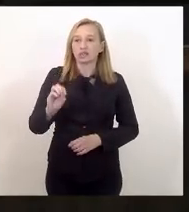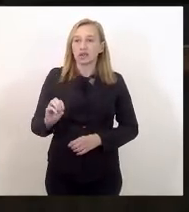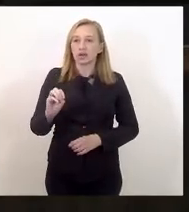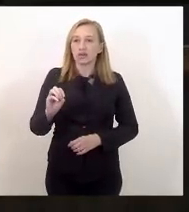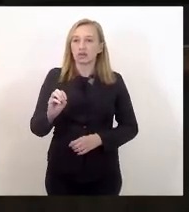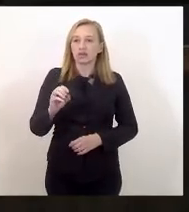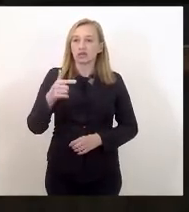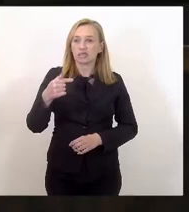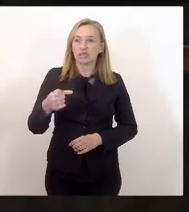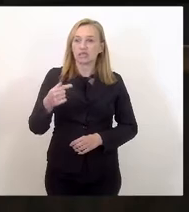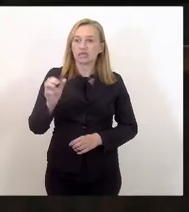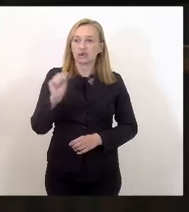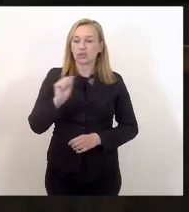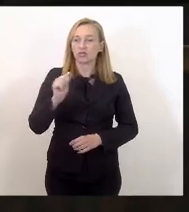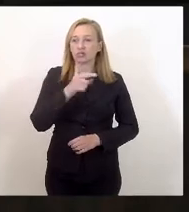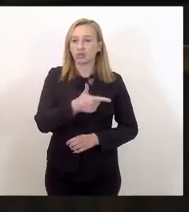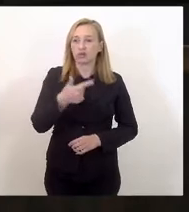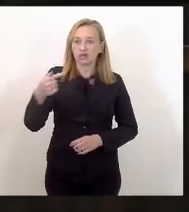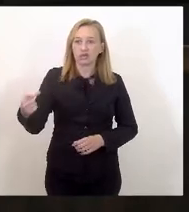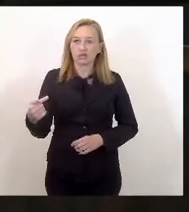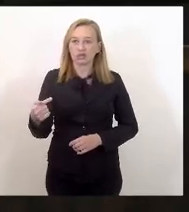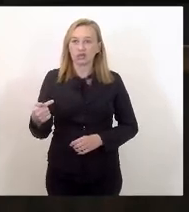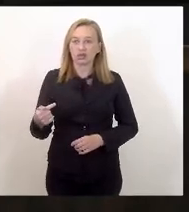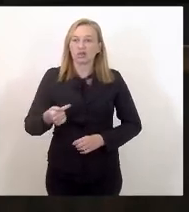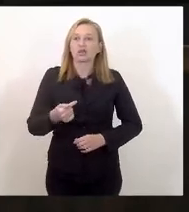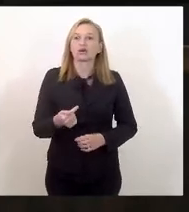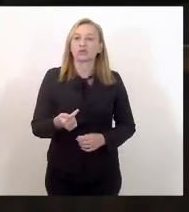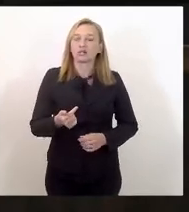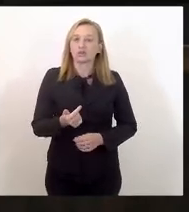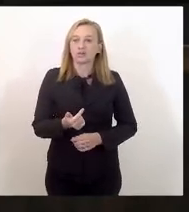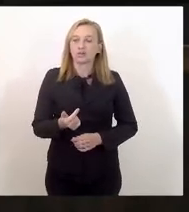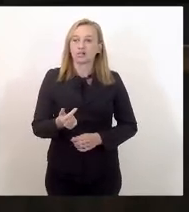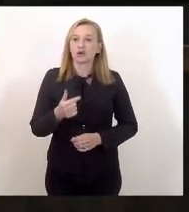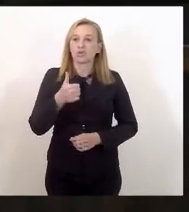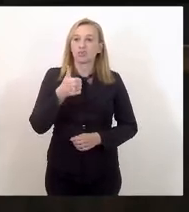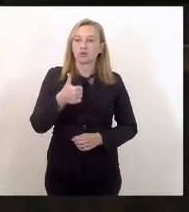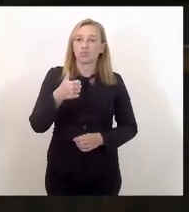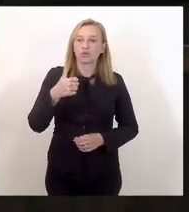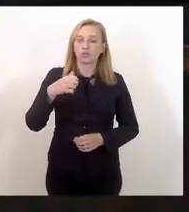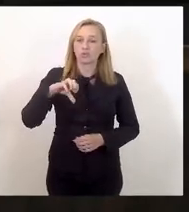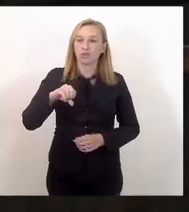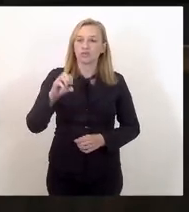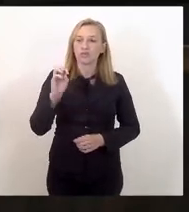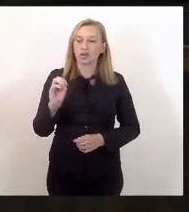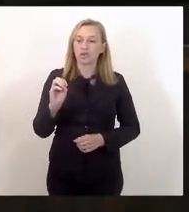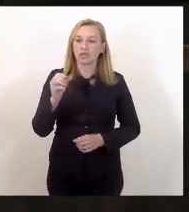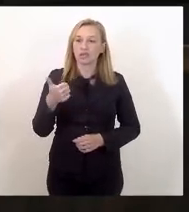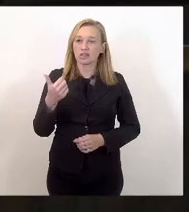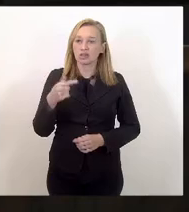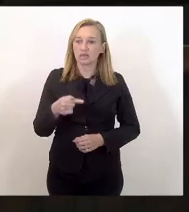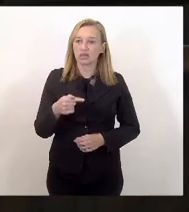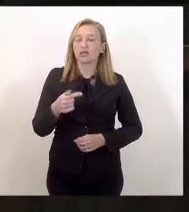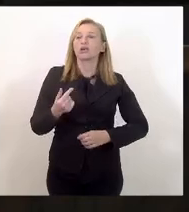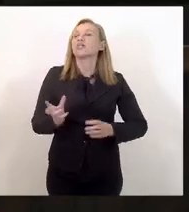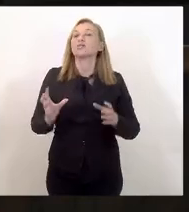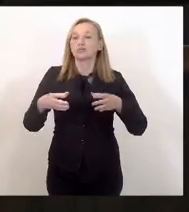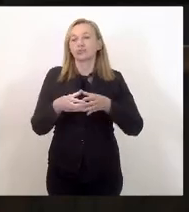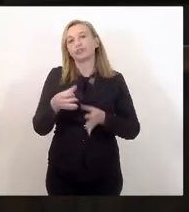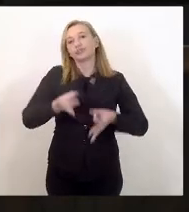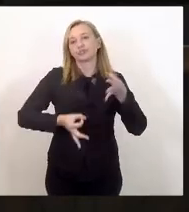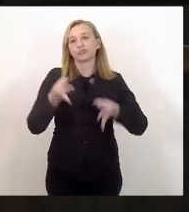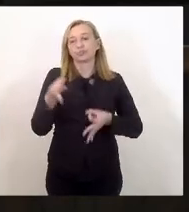de 2017, na cláusula 13ª do Convênio 19017. Pareceres da Comissão de Constituição e Justiça